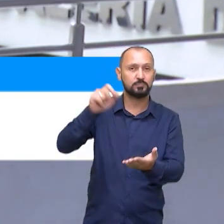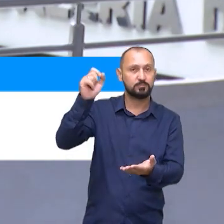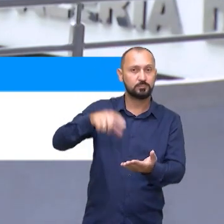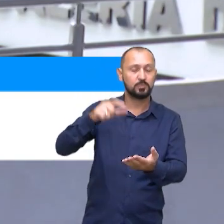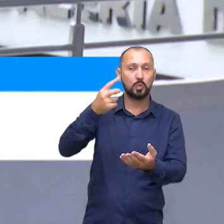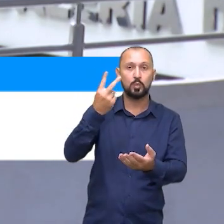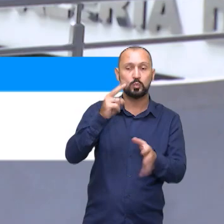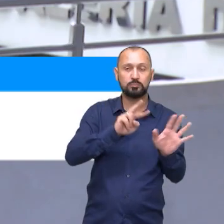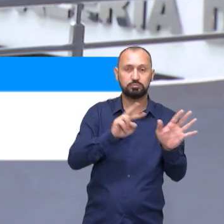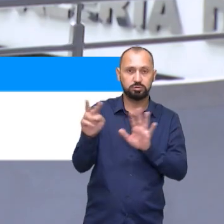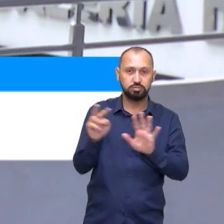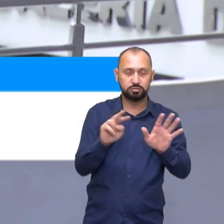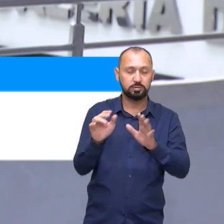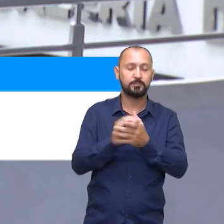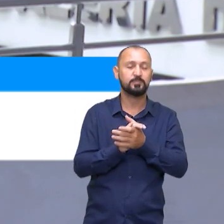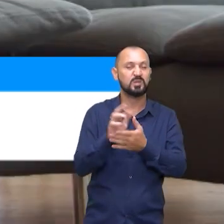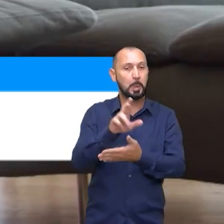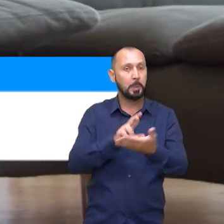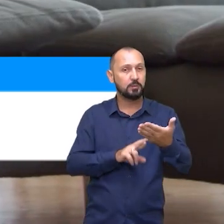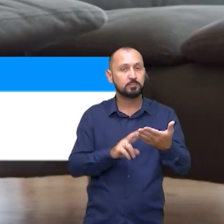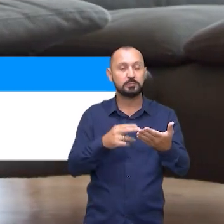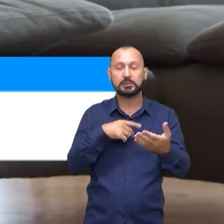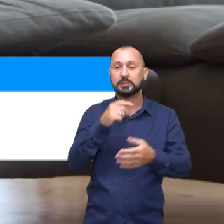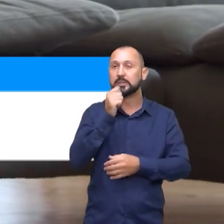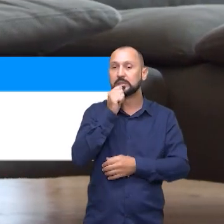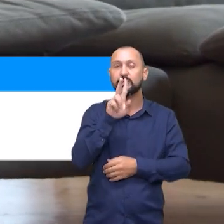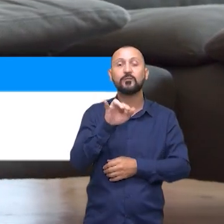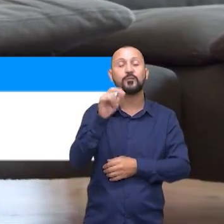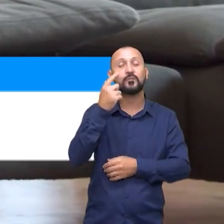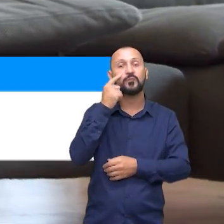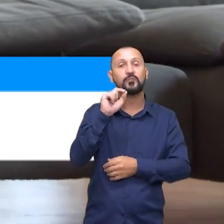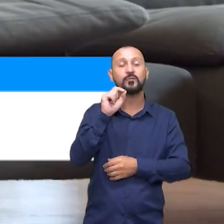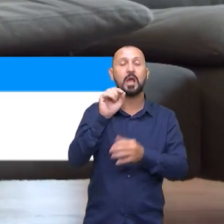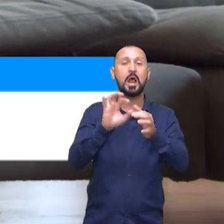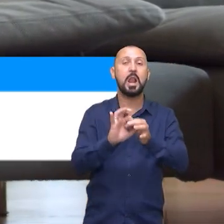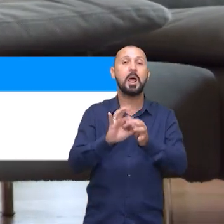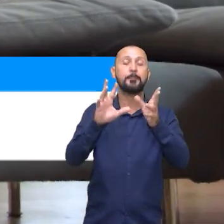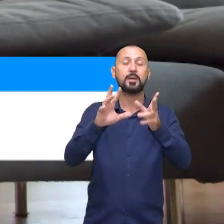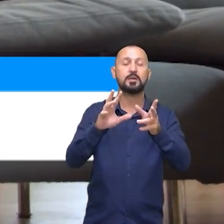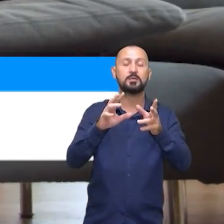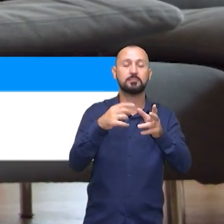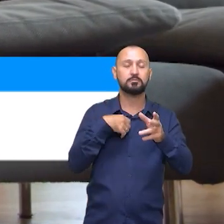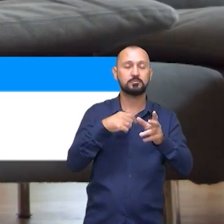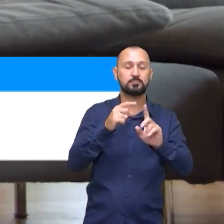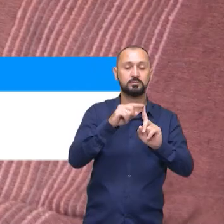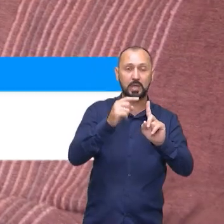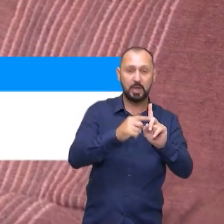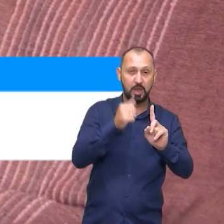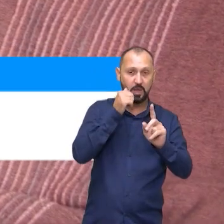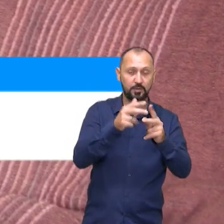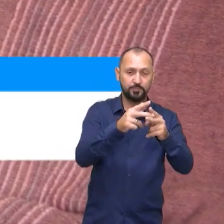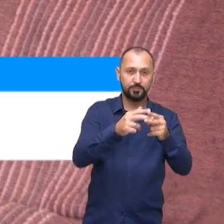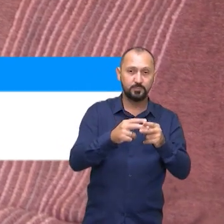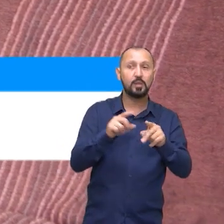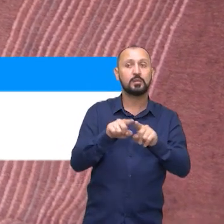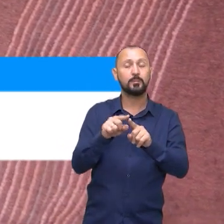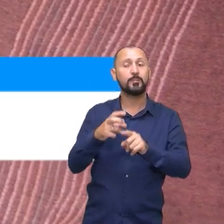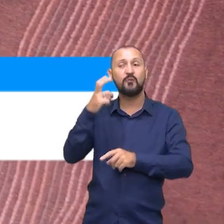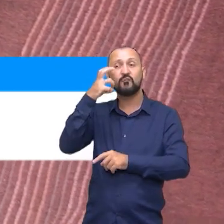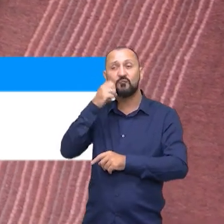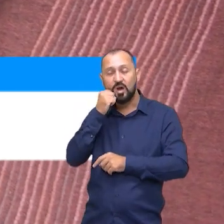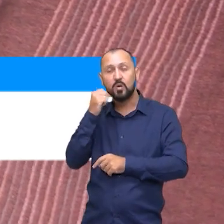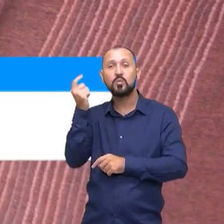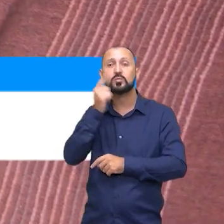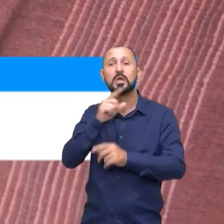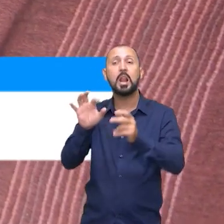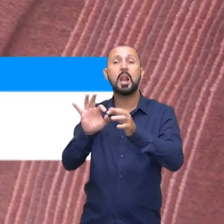de internação exceda 2 semanas. A nova redação também prevê a concessão da licença maternidade à servidora que adotar